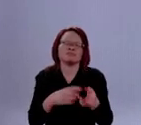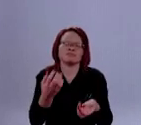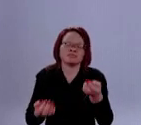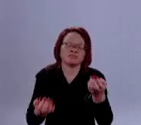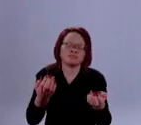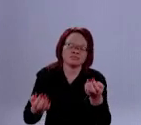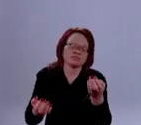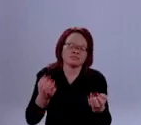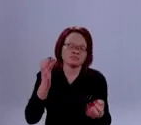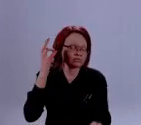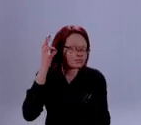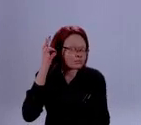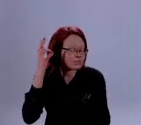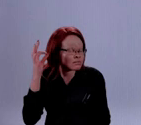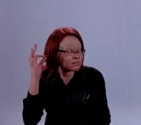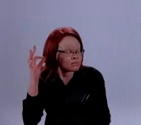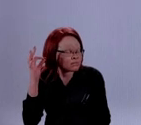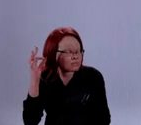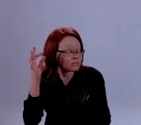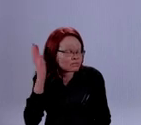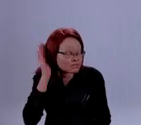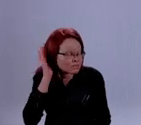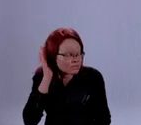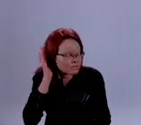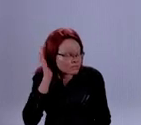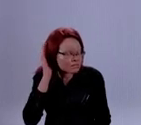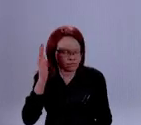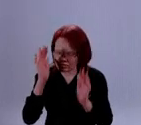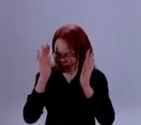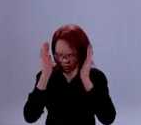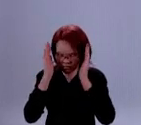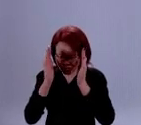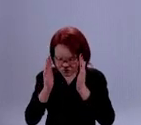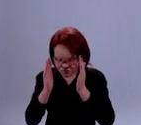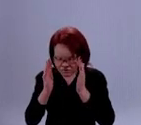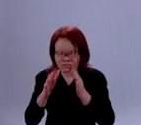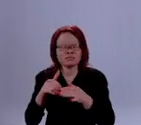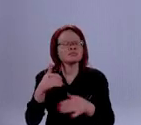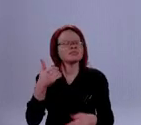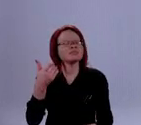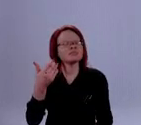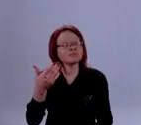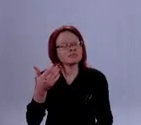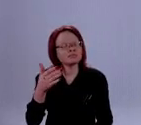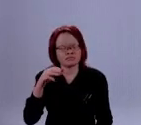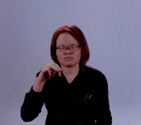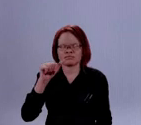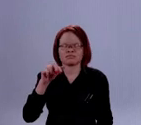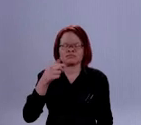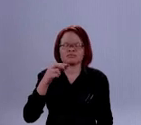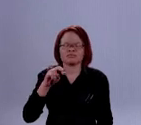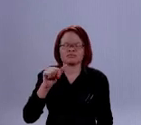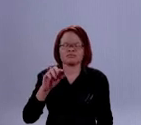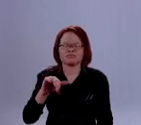e as Crianças ouviram com atenção a história fica as crianças ouviram